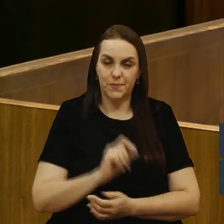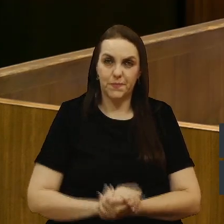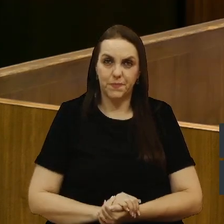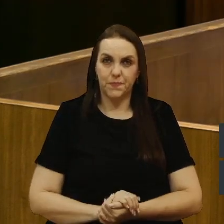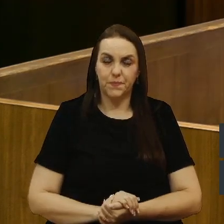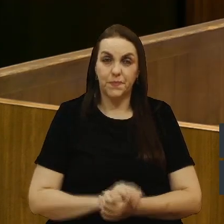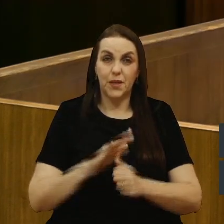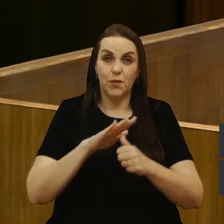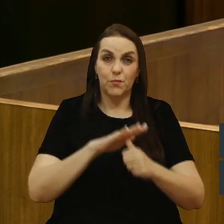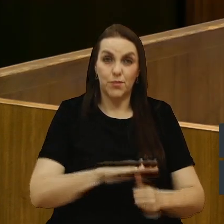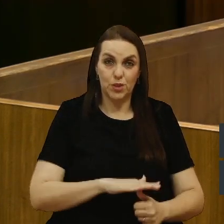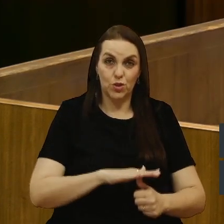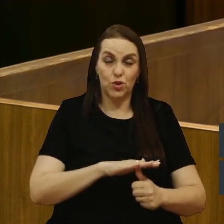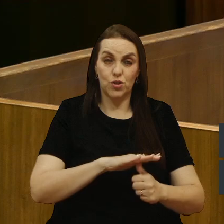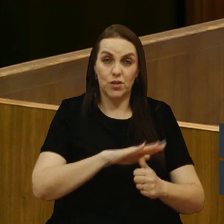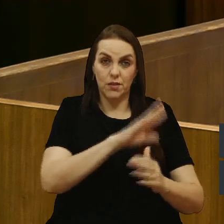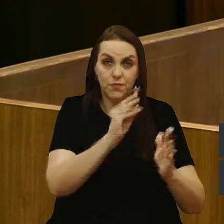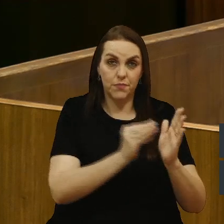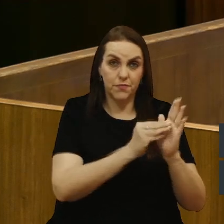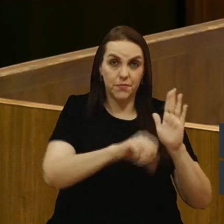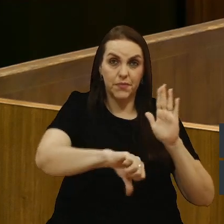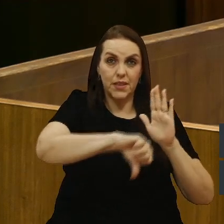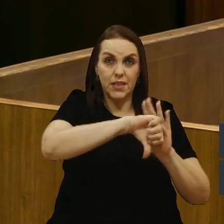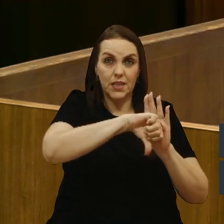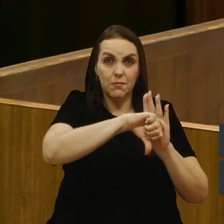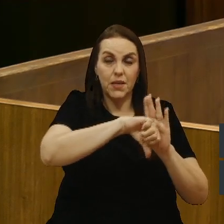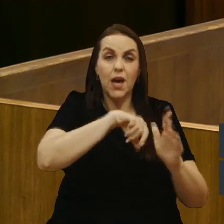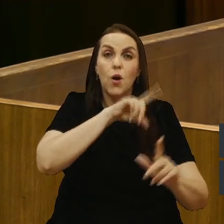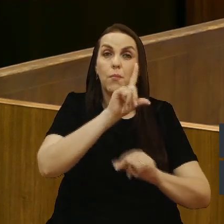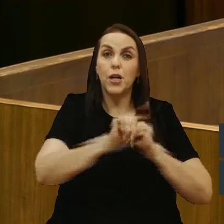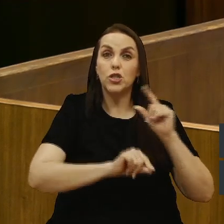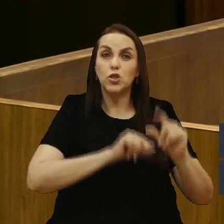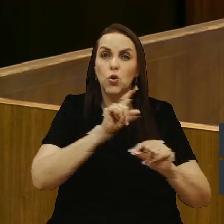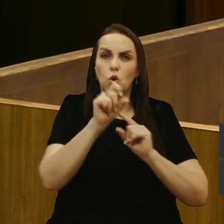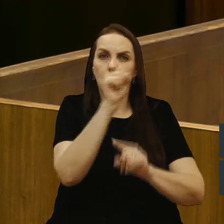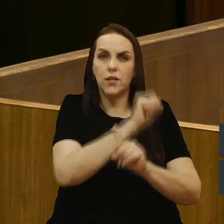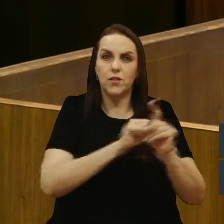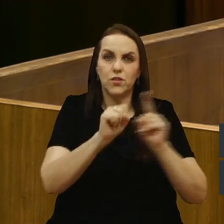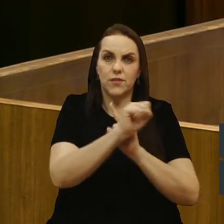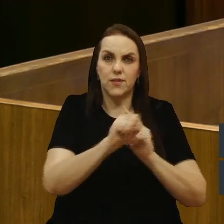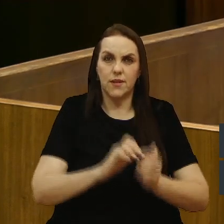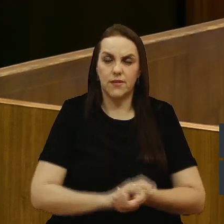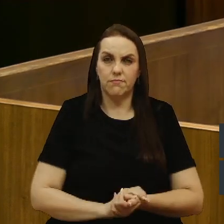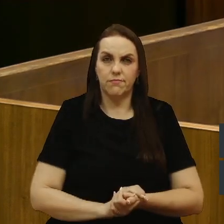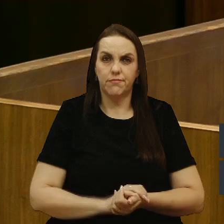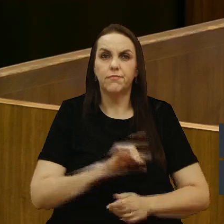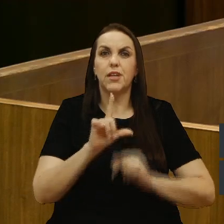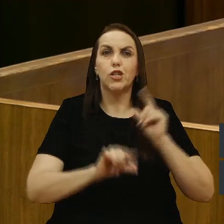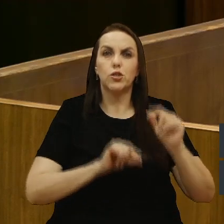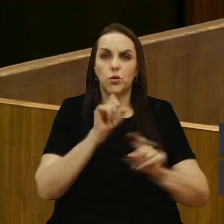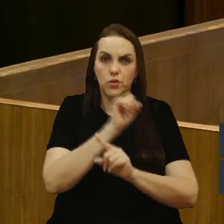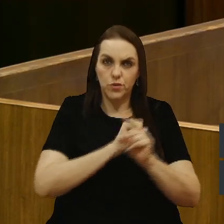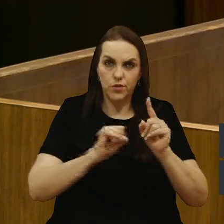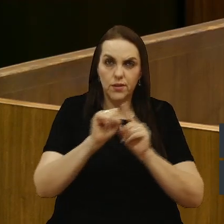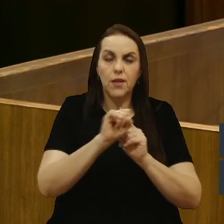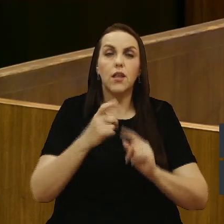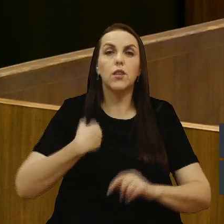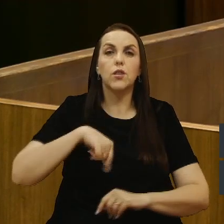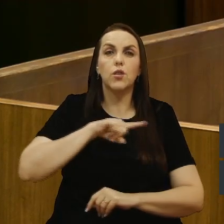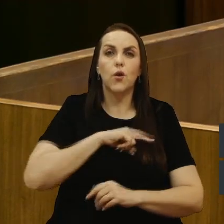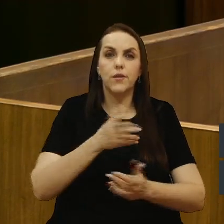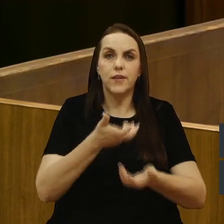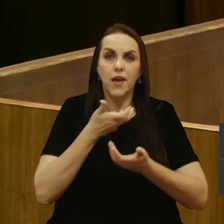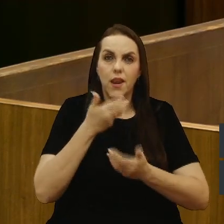a misoginia como crime é fazer uma escolha de sociedade. Que sociedade que nós queremos